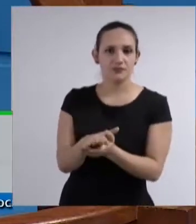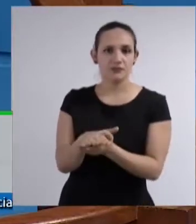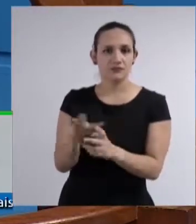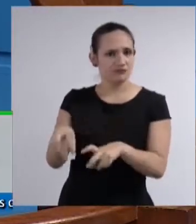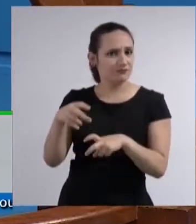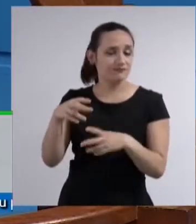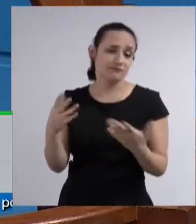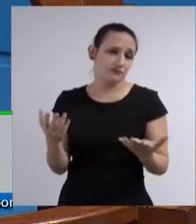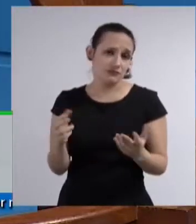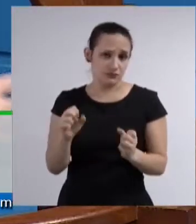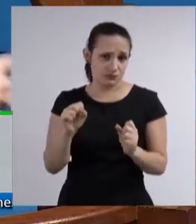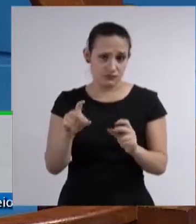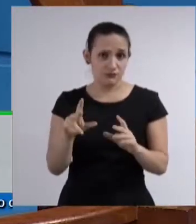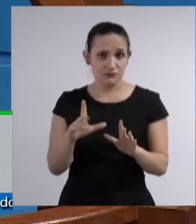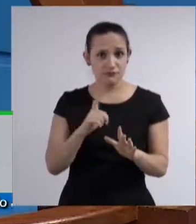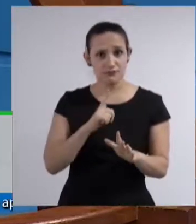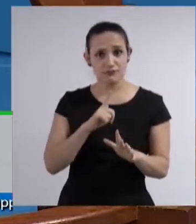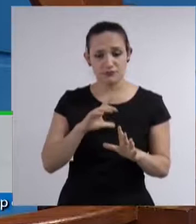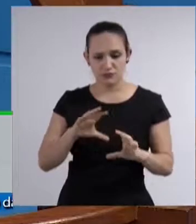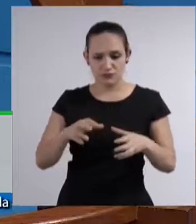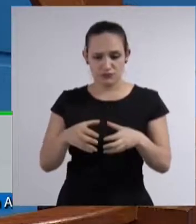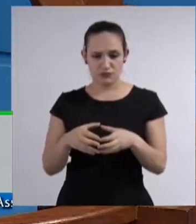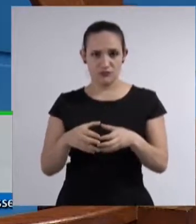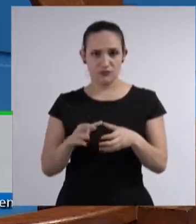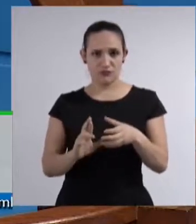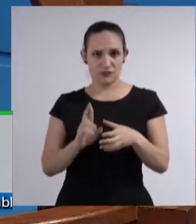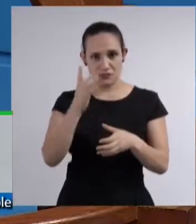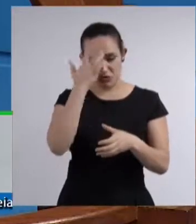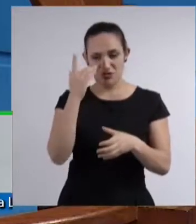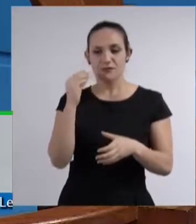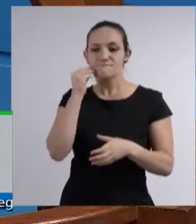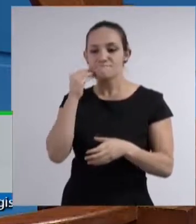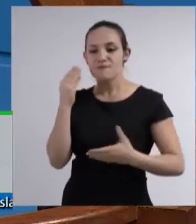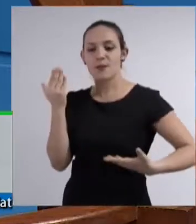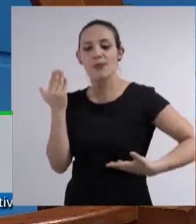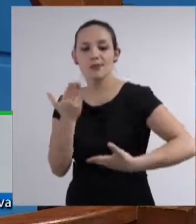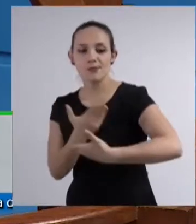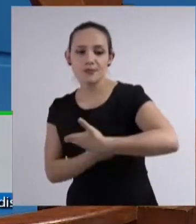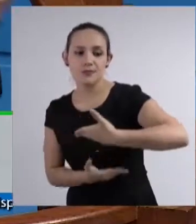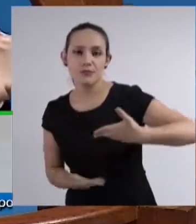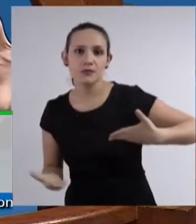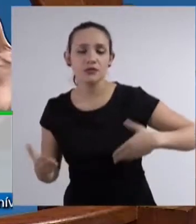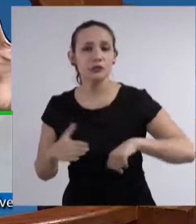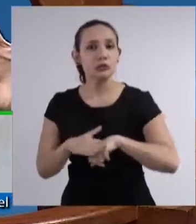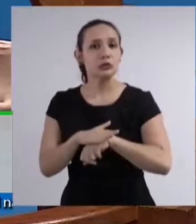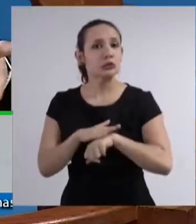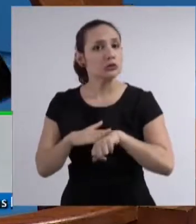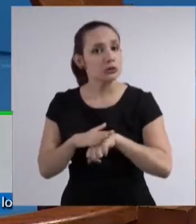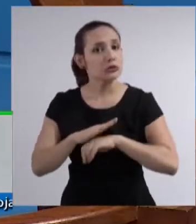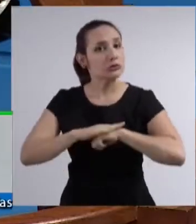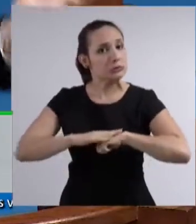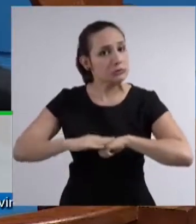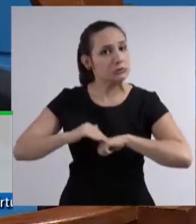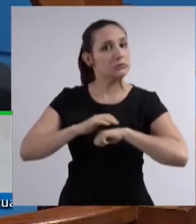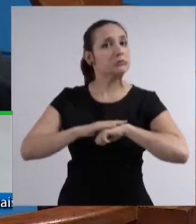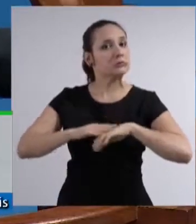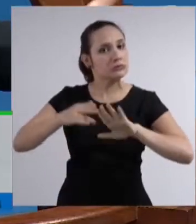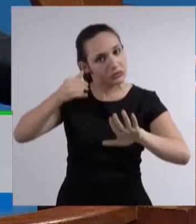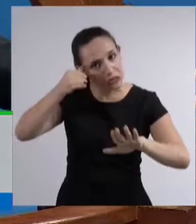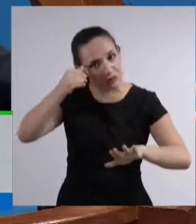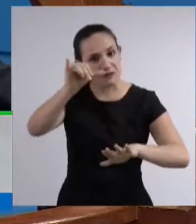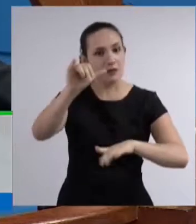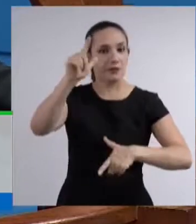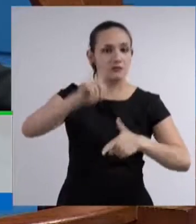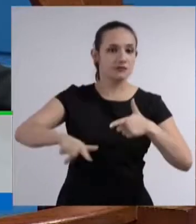etc., vai esse comitê intermediar, para que as coisas aconteçam sem maiores problemas para